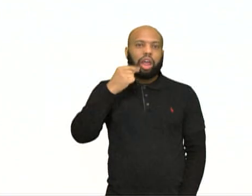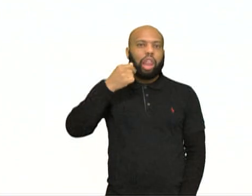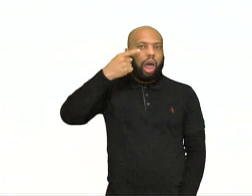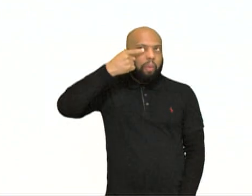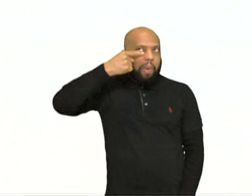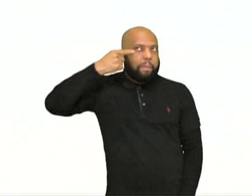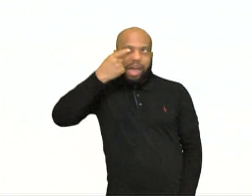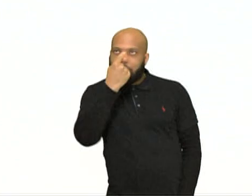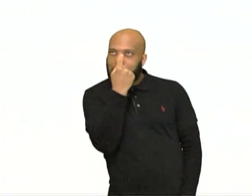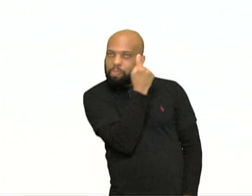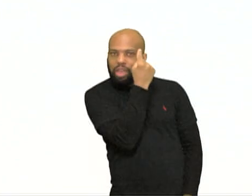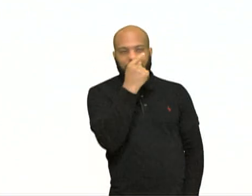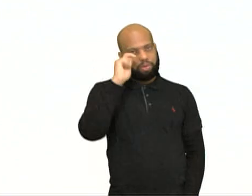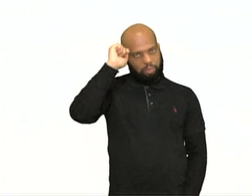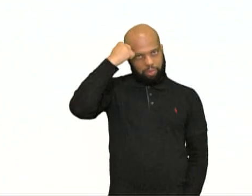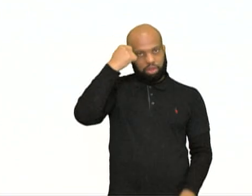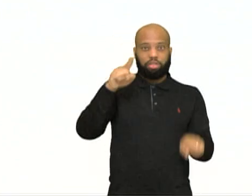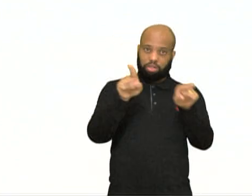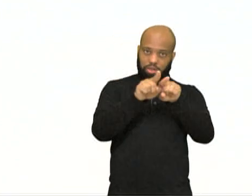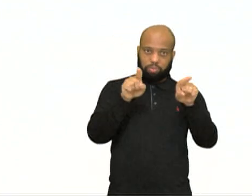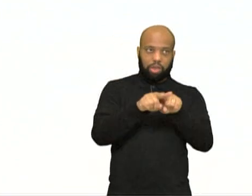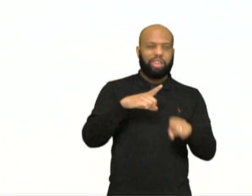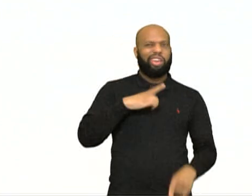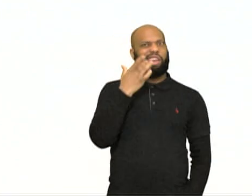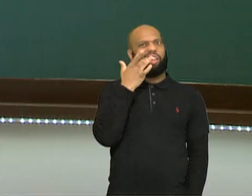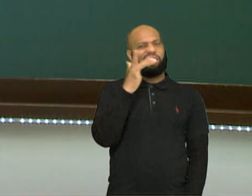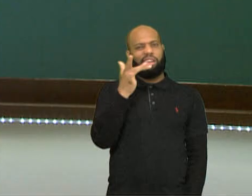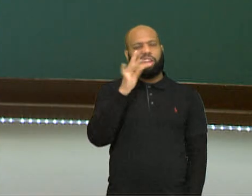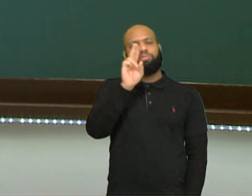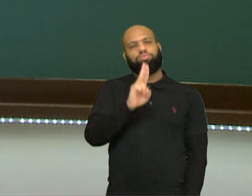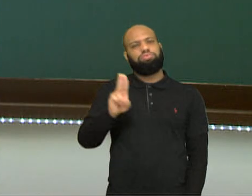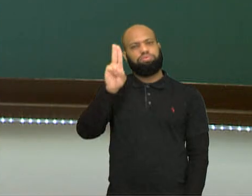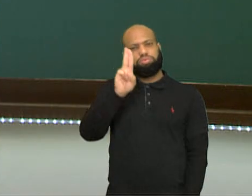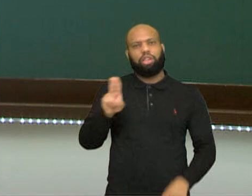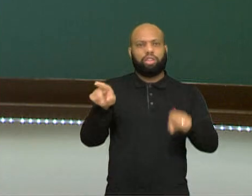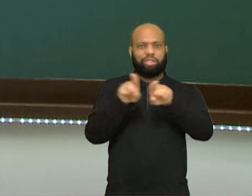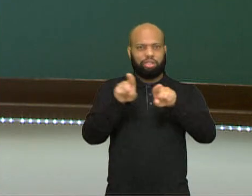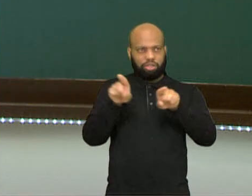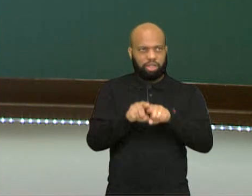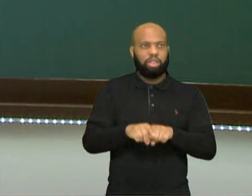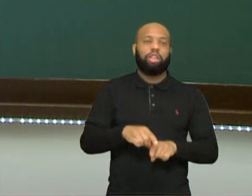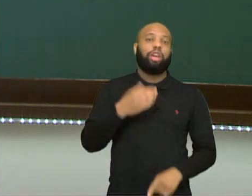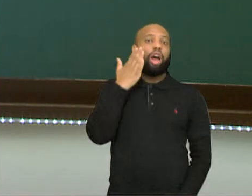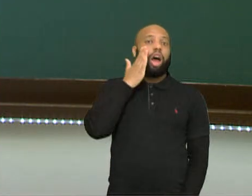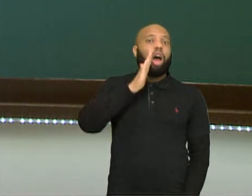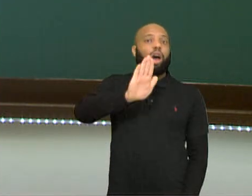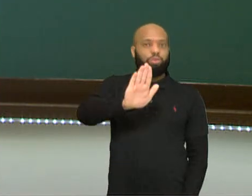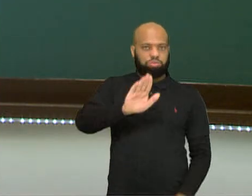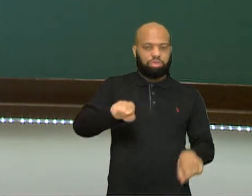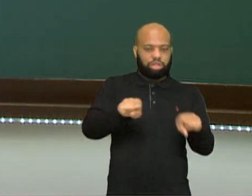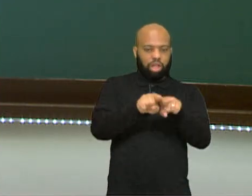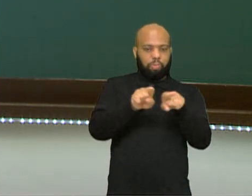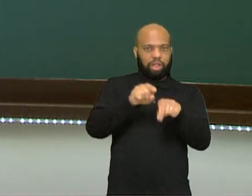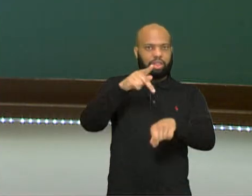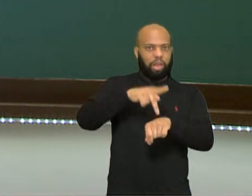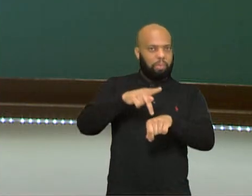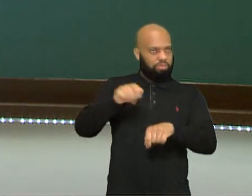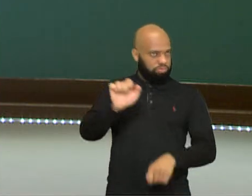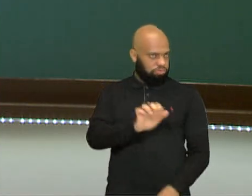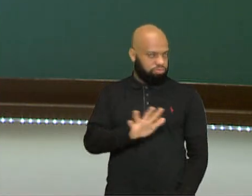no olho bem presente e muito dourado, muito ouro, né? E o azul do lápis lazuli, né? Então, tá presente